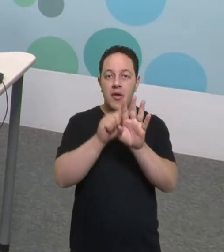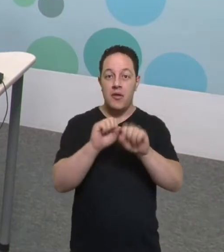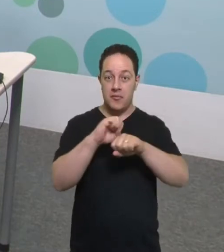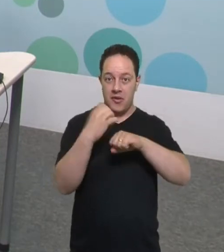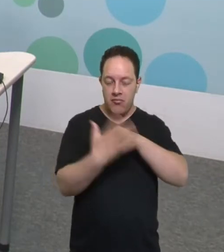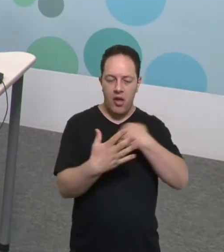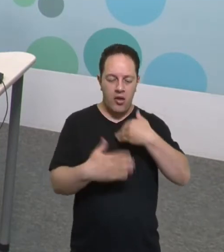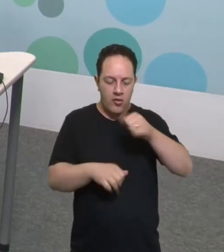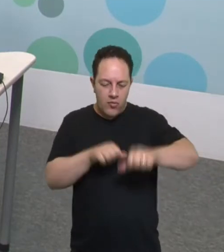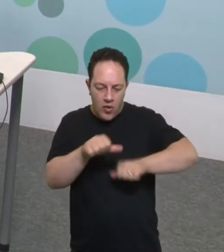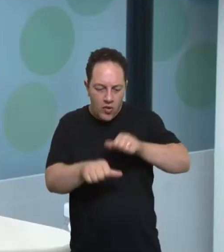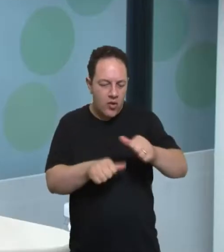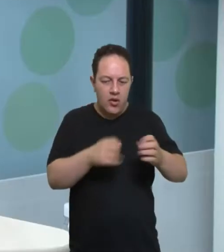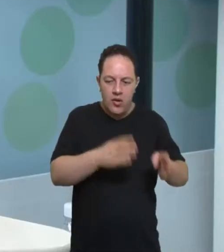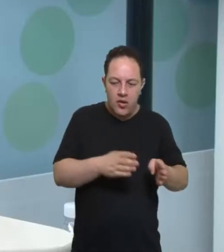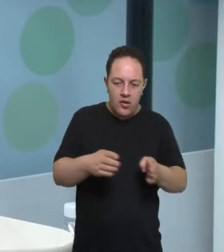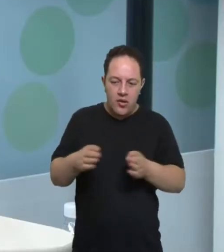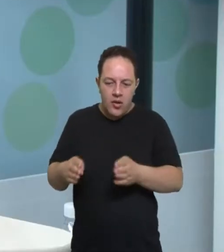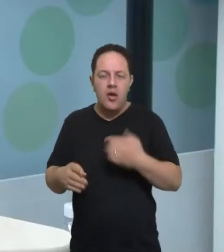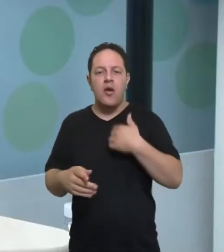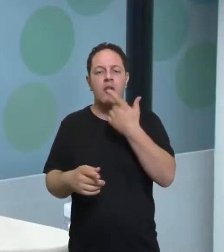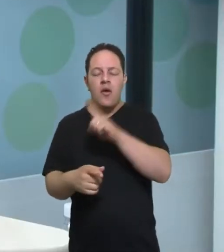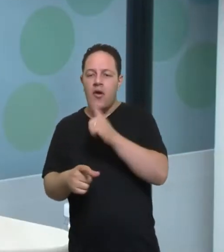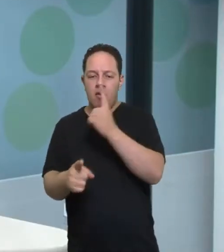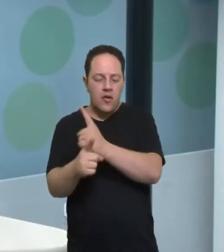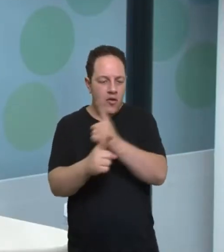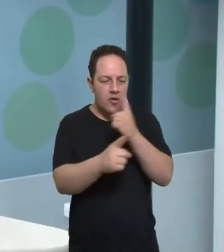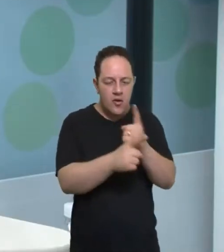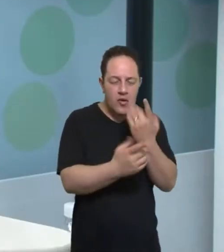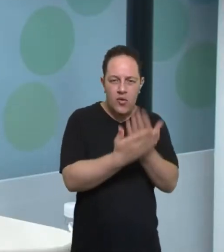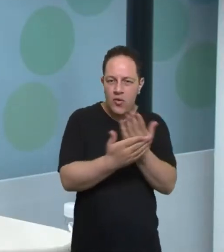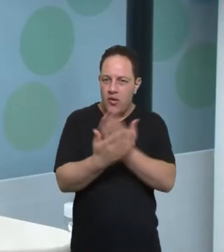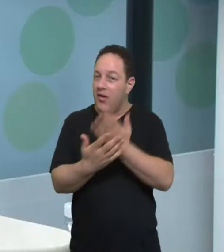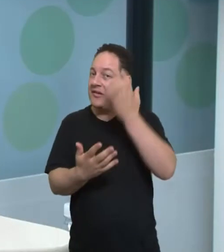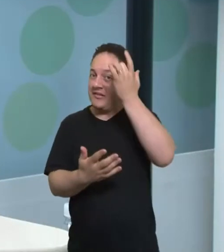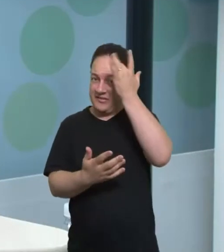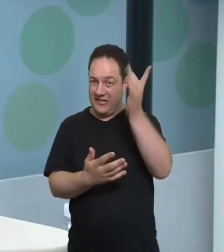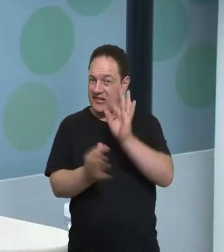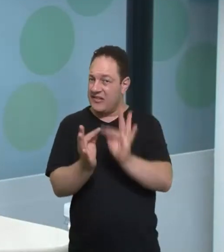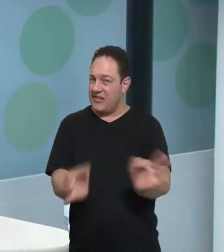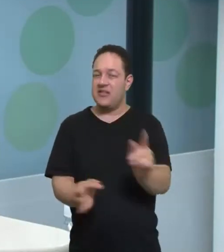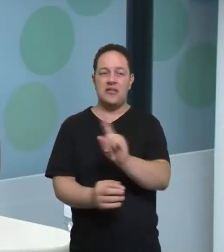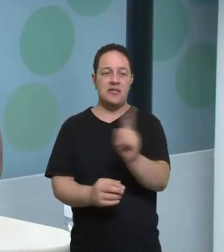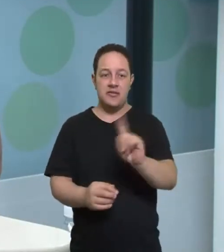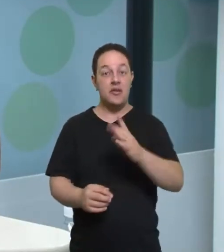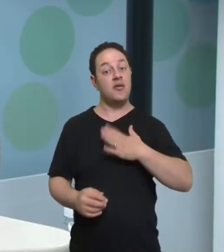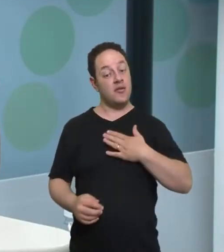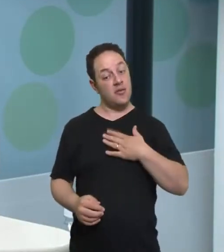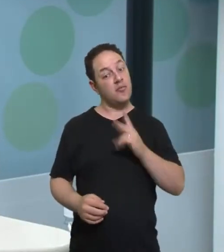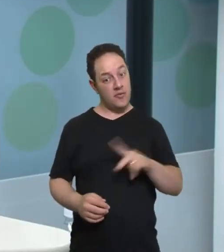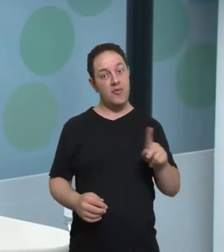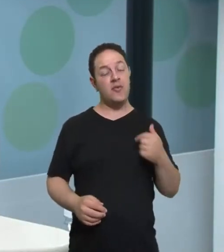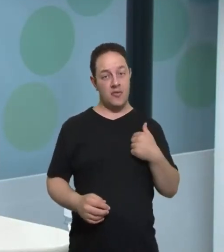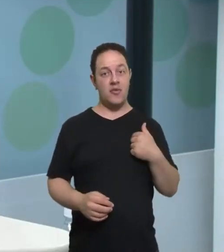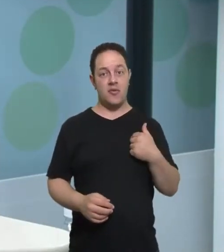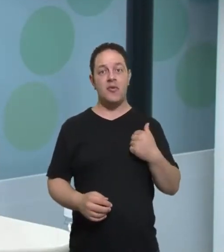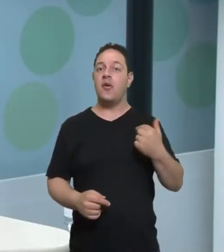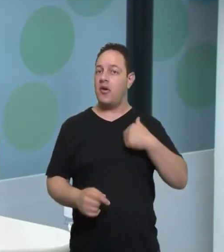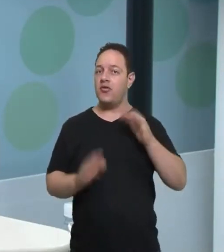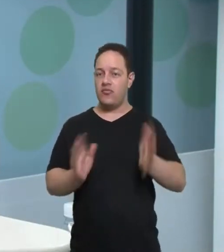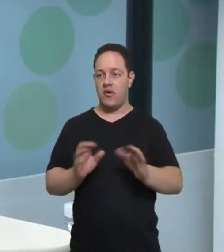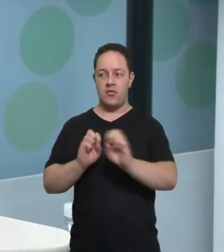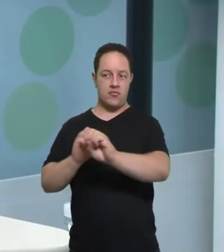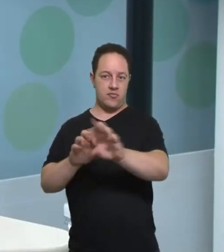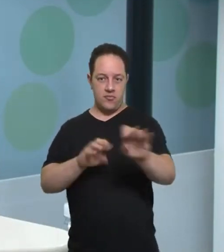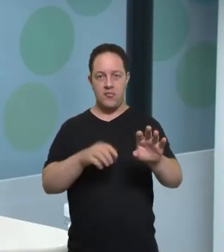reorganizar não é para poder estudar e desenvolver as coisas não foi tão simples e ir eu sou professor sou